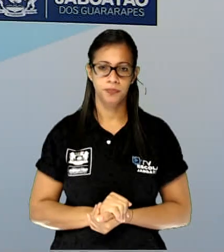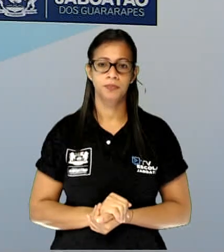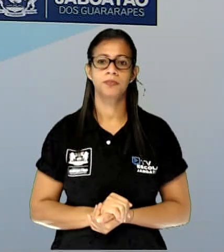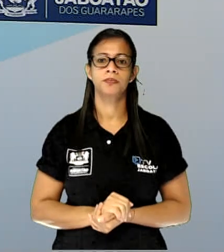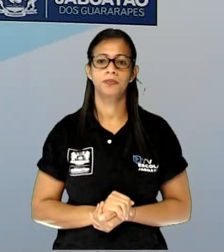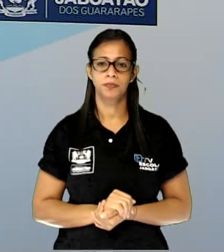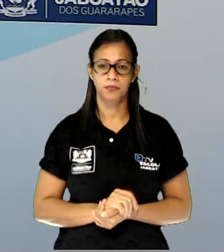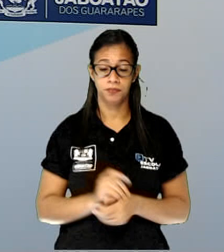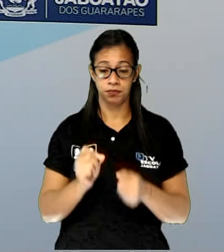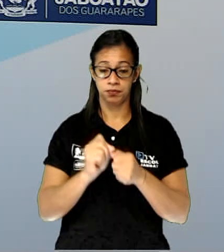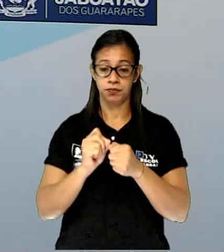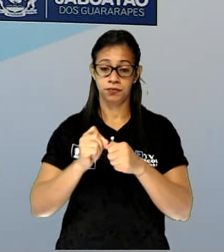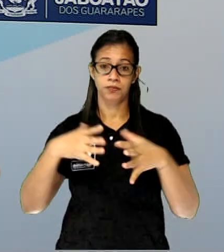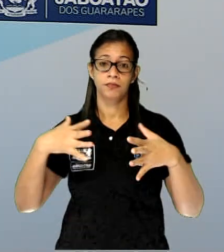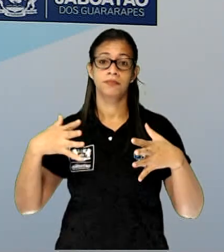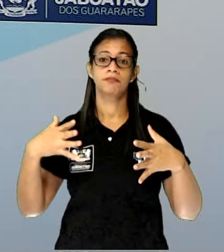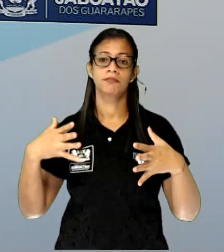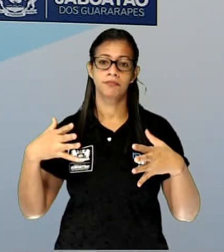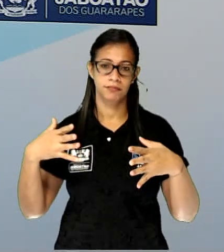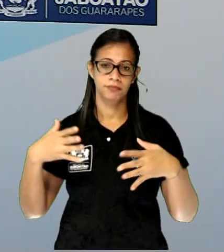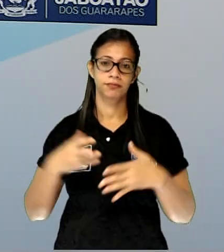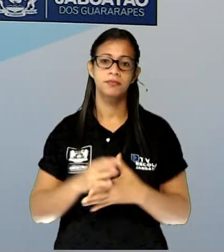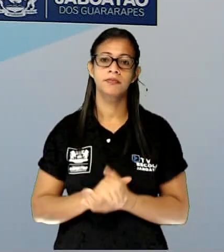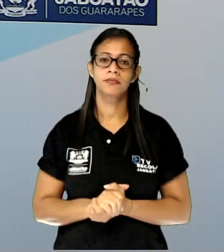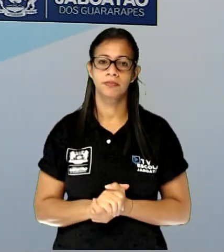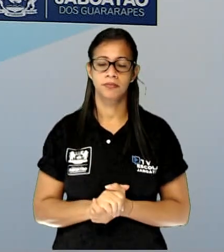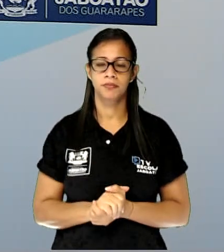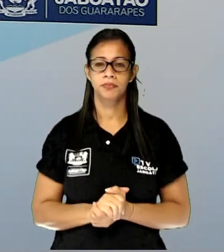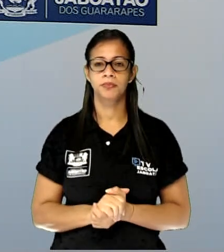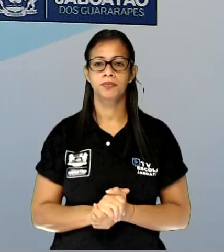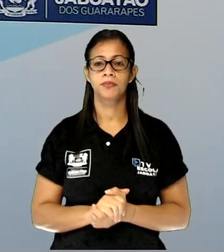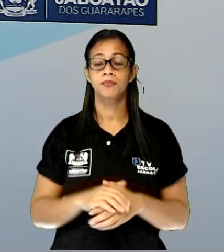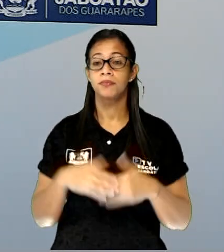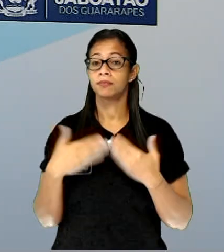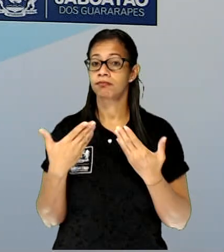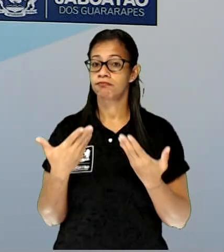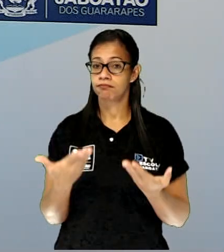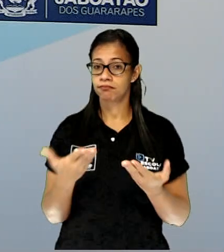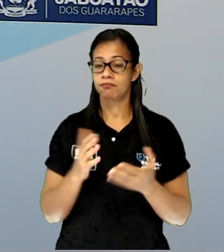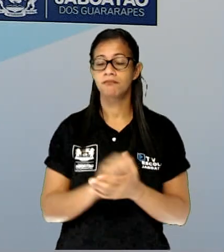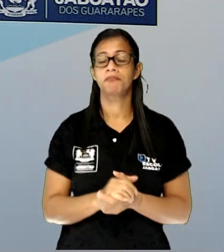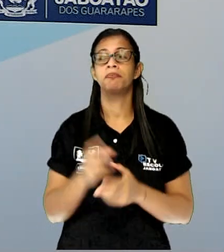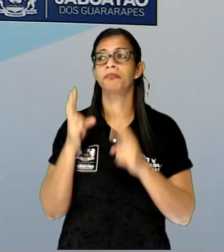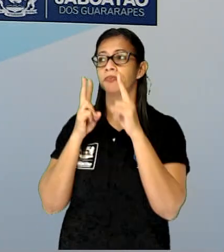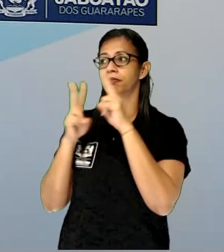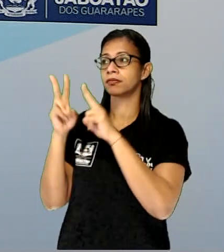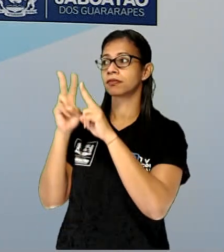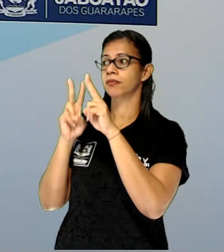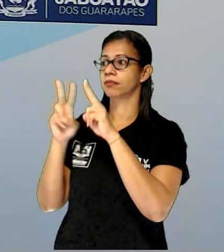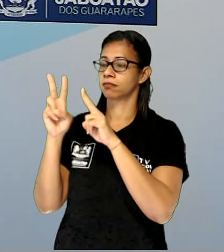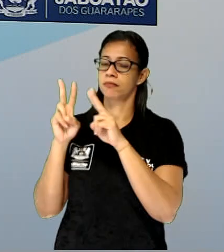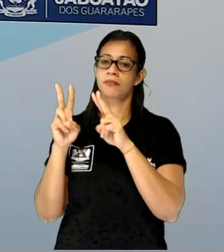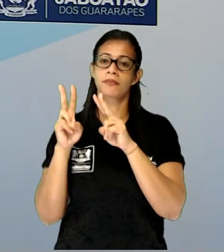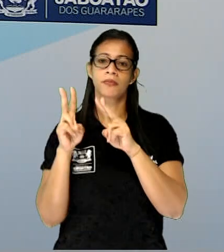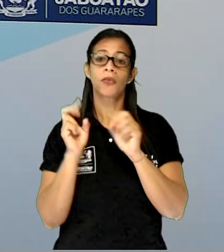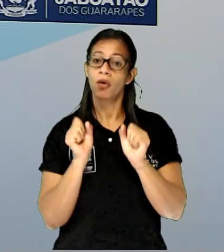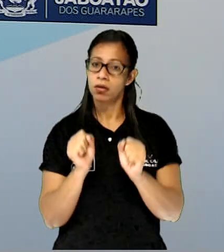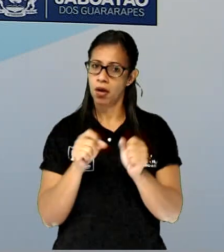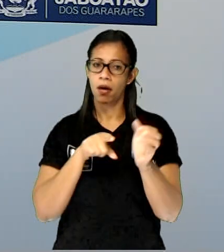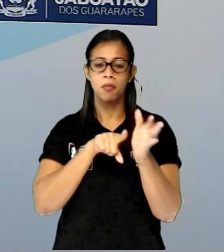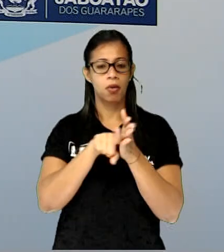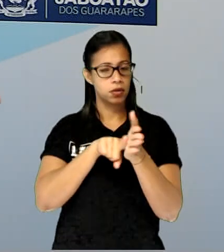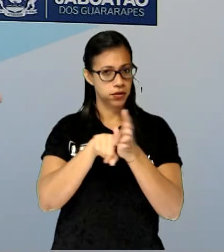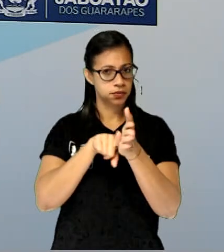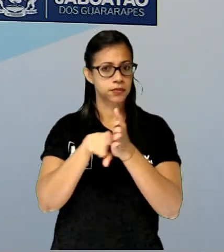câmera de cinema. Ok? Então, tá aqui as referências, né, de onde vocês podem